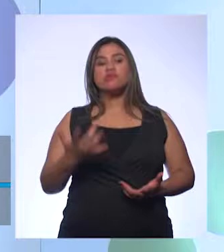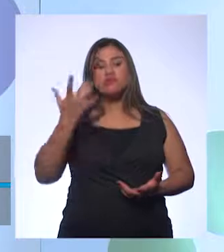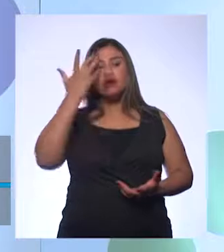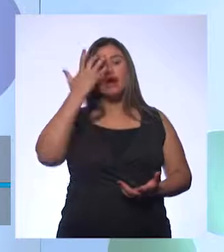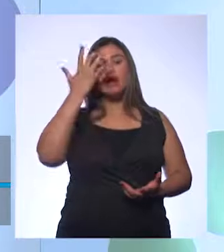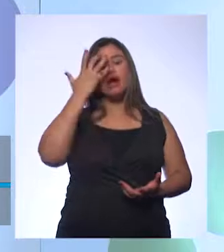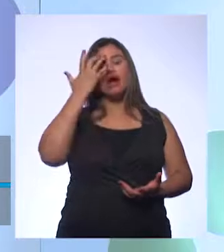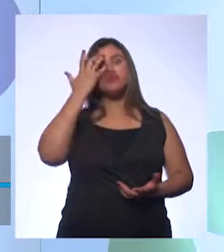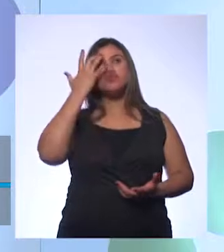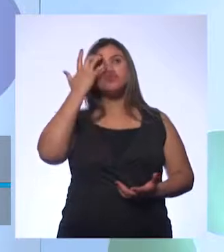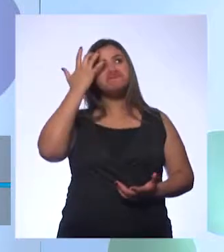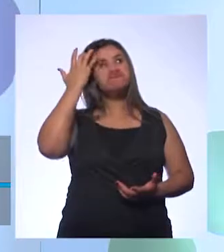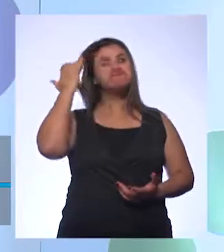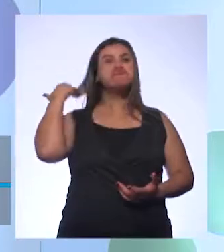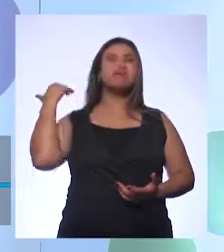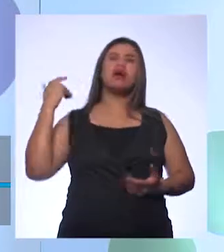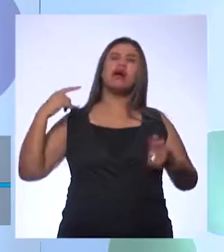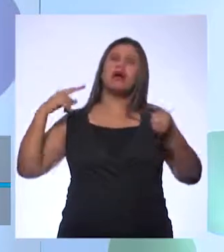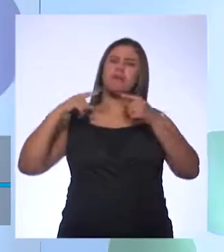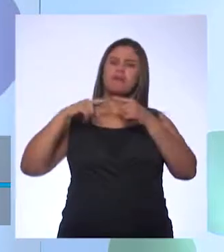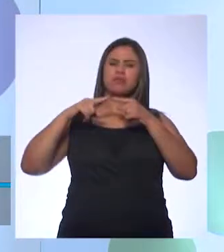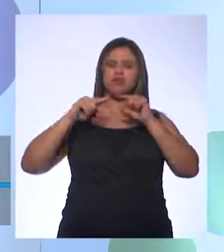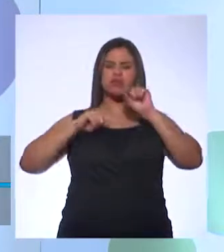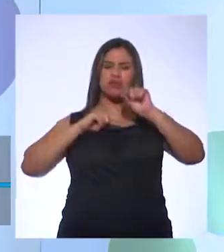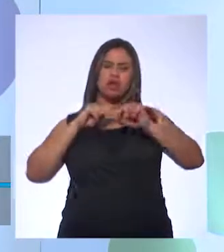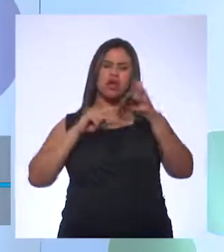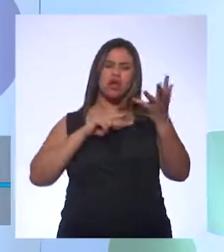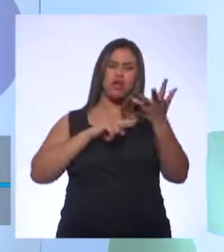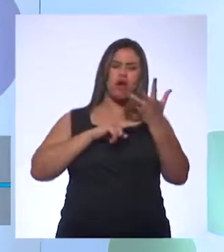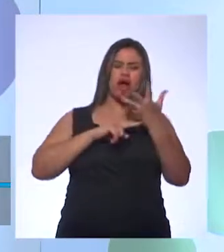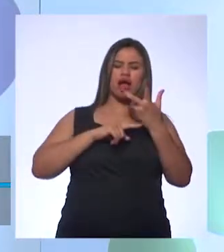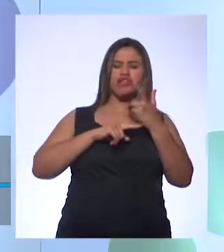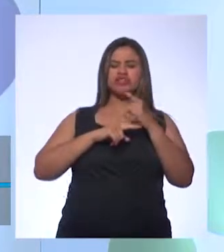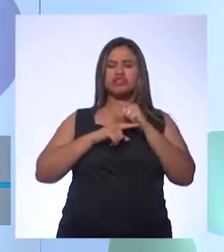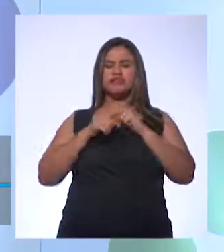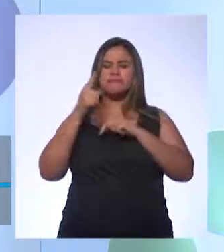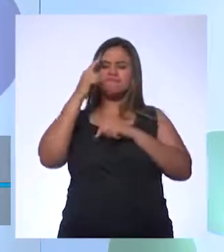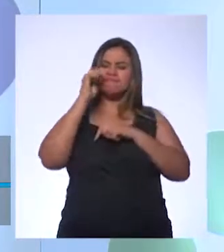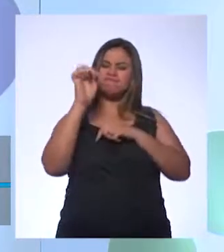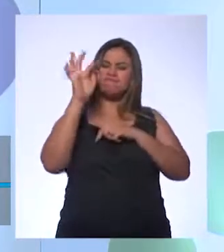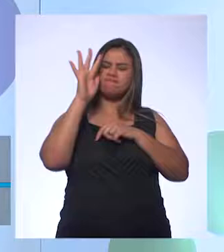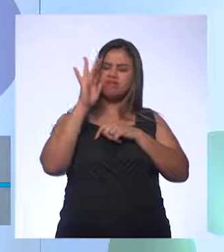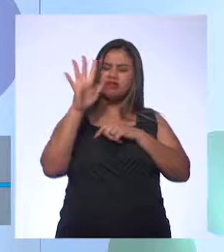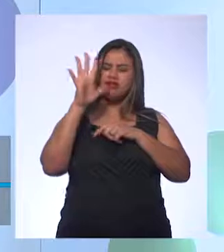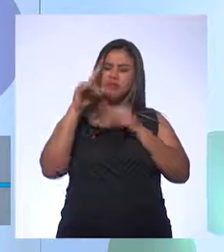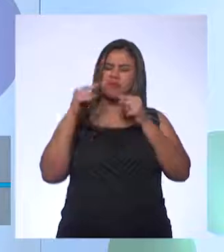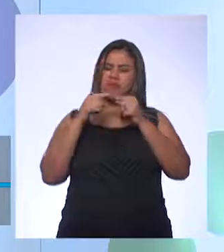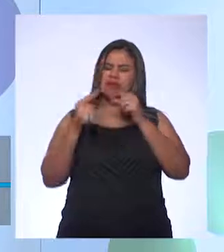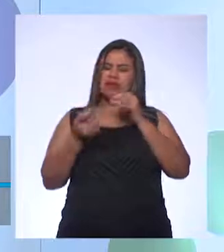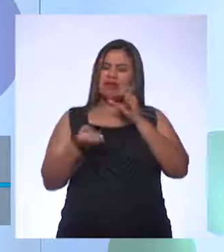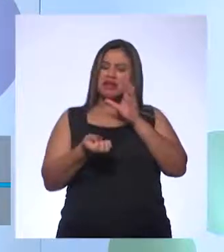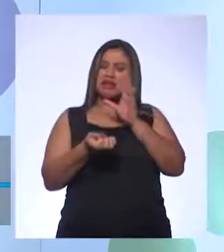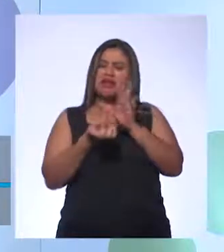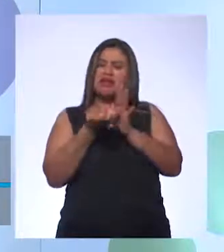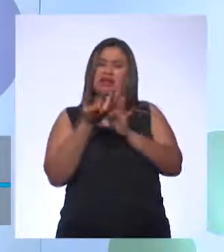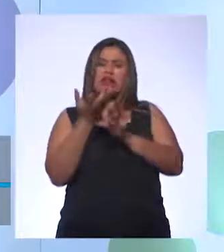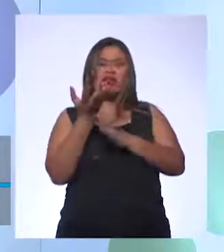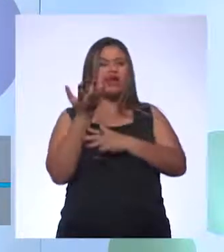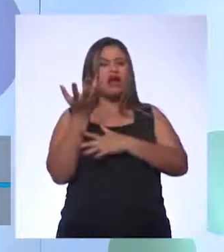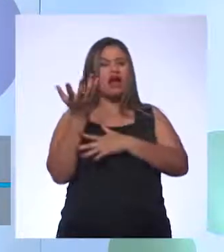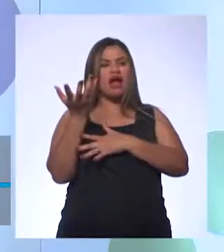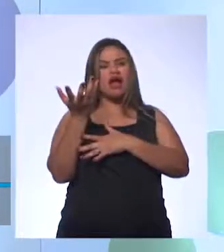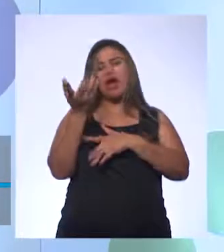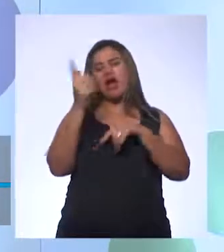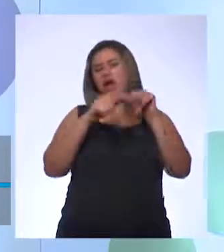passe por um caminho que o artista percorre para dar luz, olha que bonito, dar luz ao